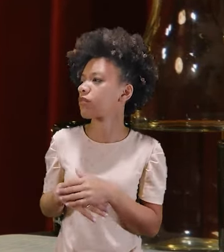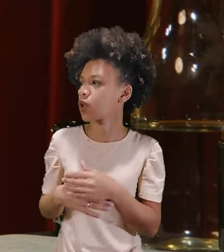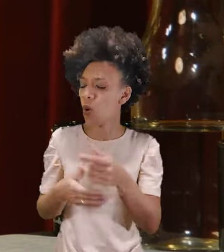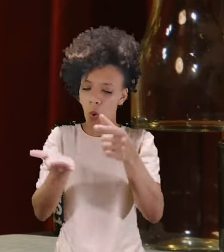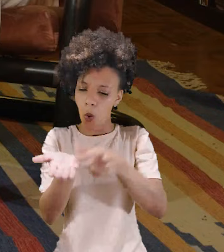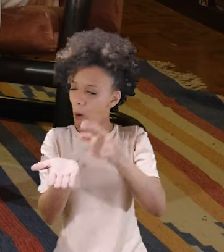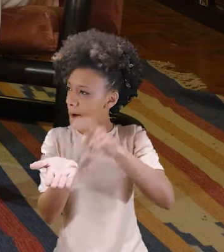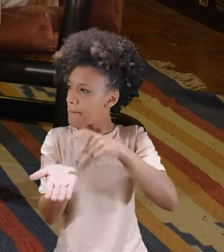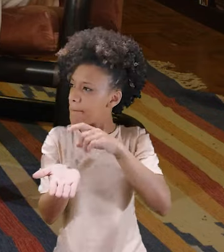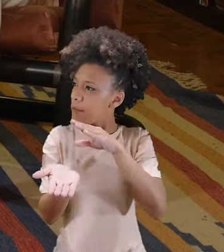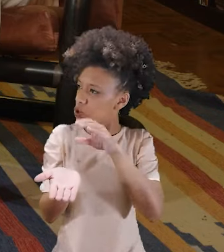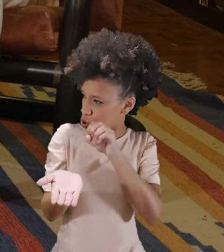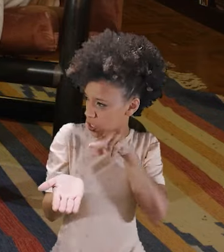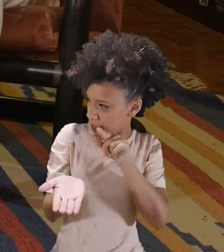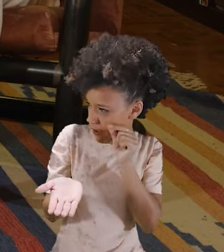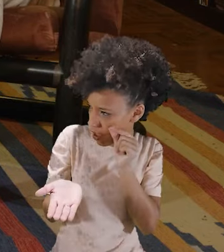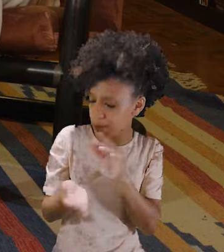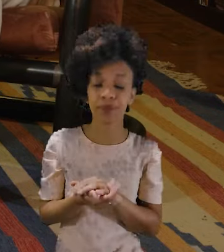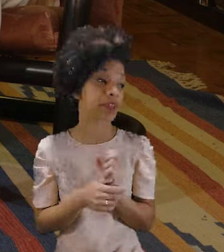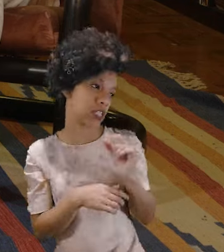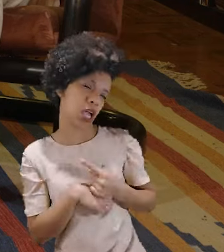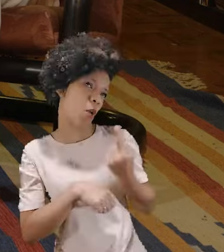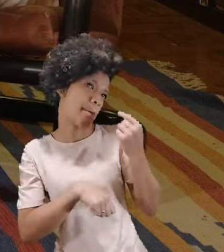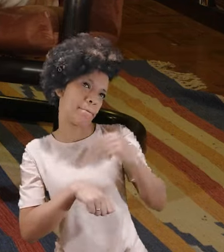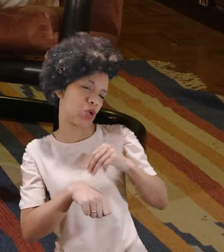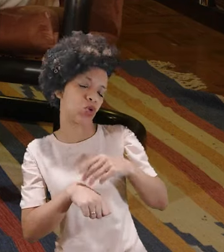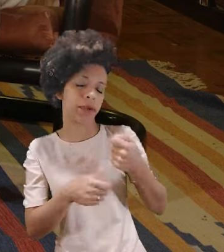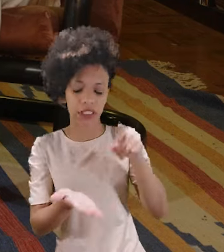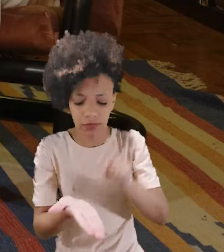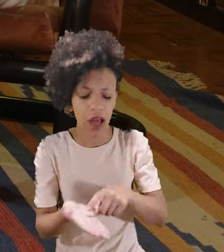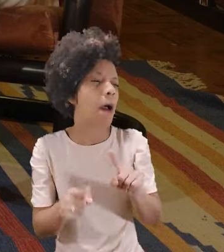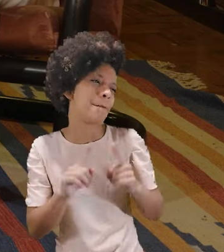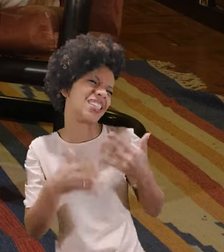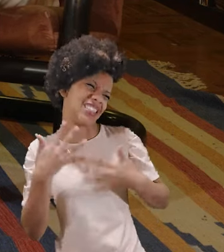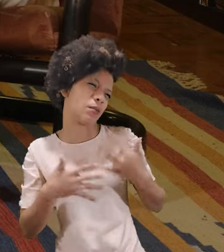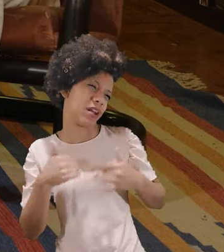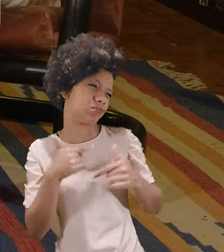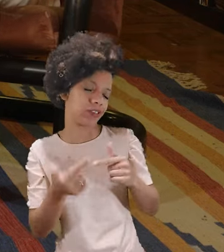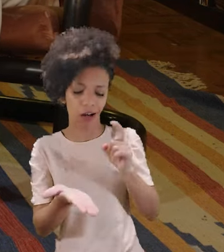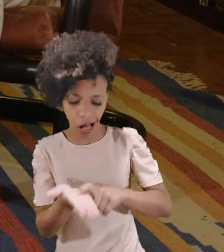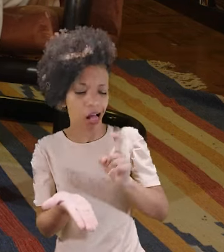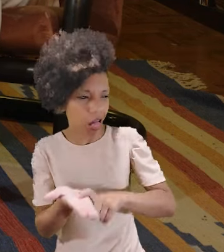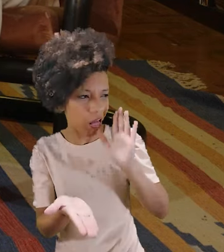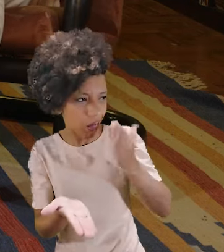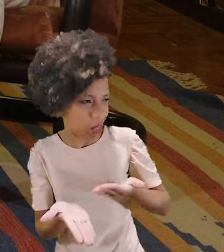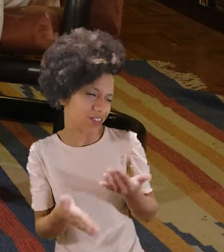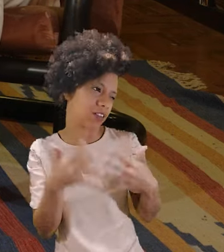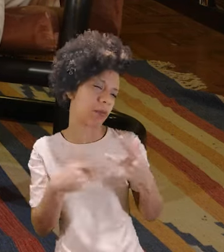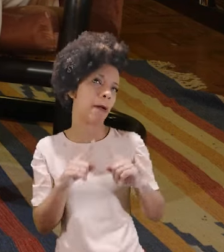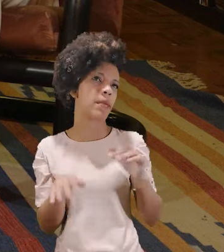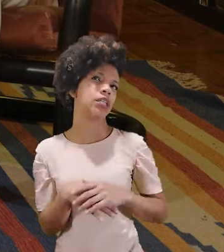o botão soneca sim se eu comer fizer para botar a cada um tem que apertar aqui mas atrapalha a trabalhar então use para fazer